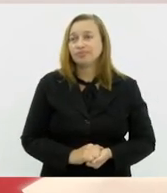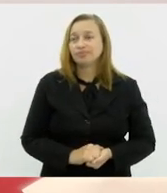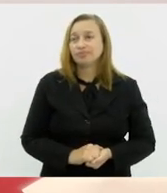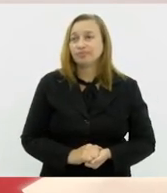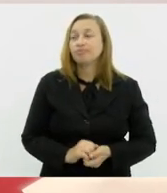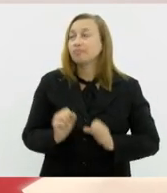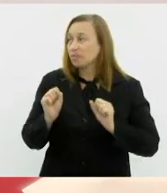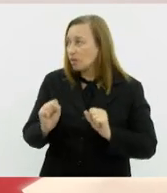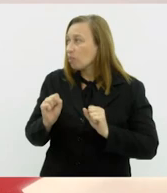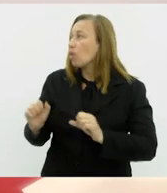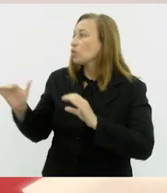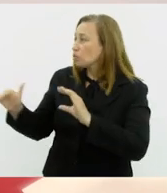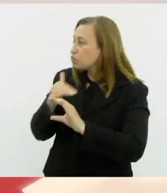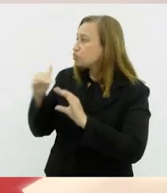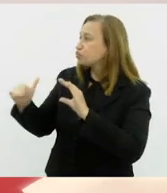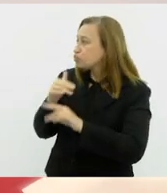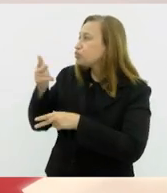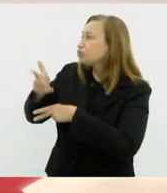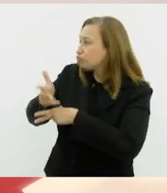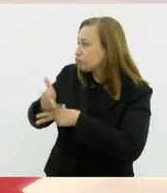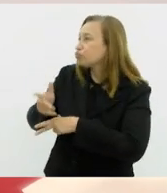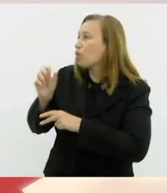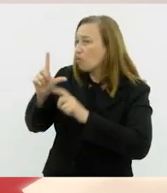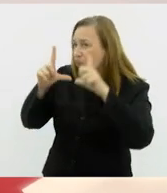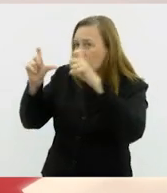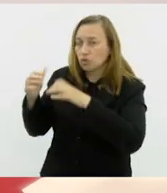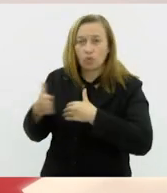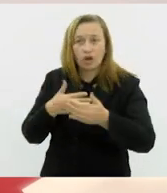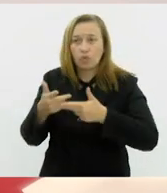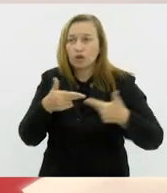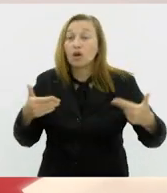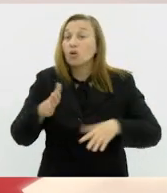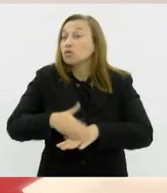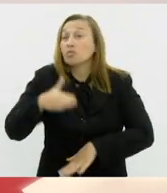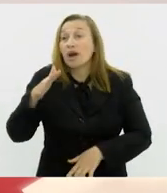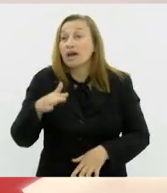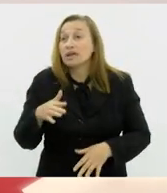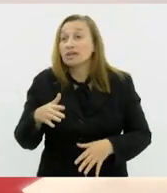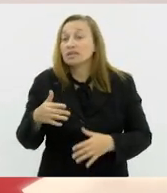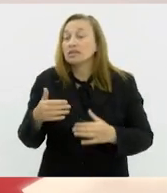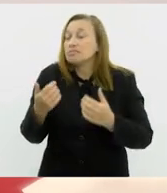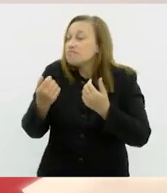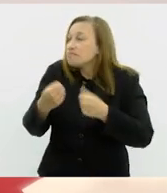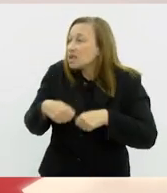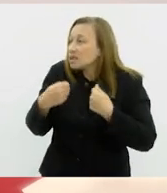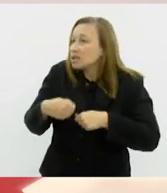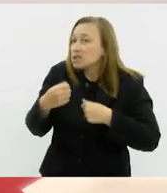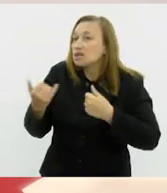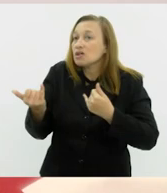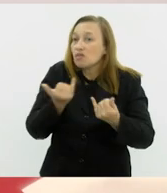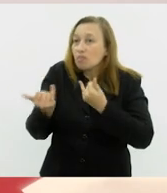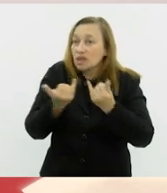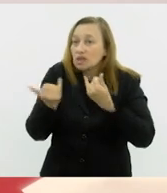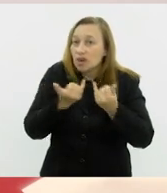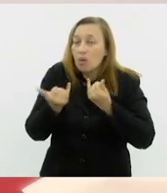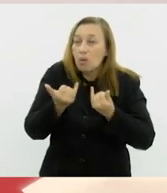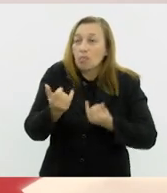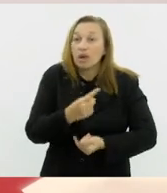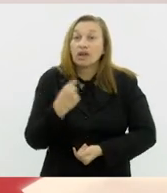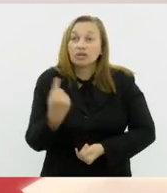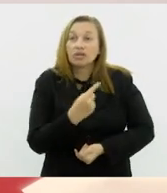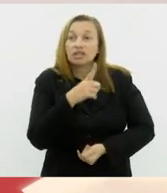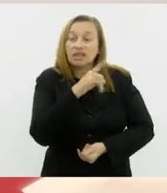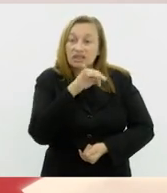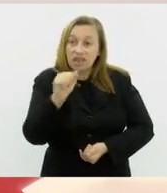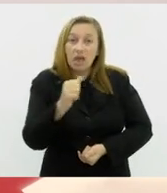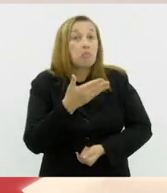Pode mandar vídeo, pode mandar foto, pode mandar qualquer coisa. Quanto mais precisa for a informação, para nós e para o DSEA,